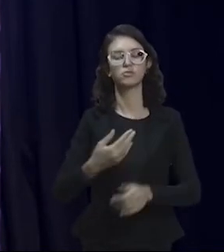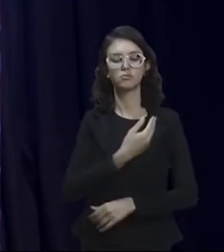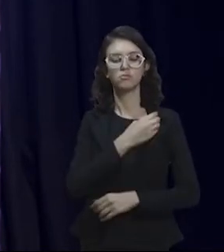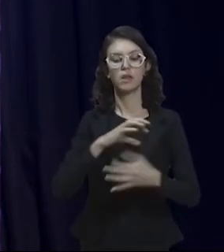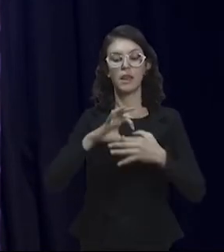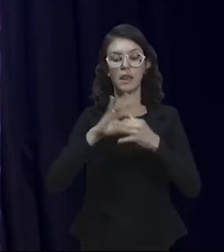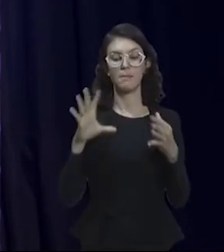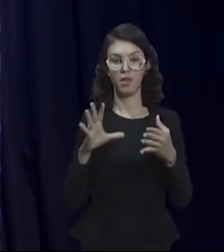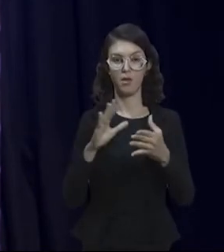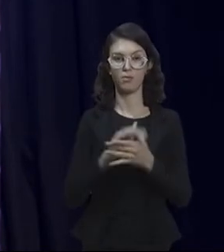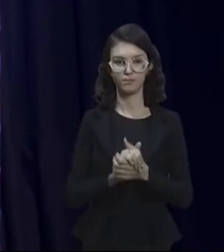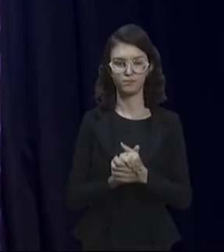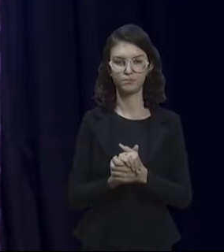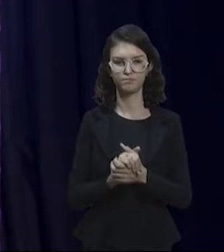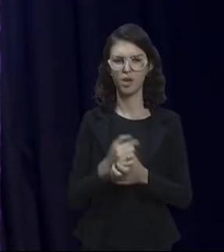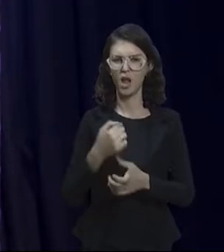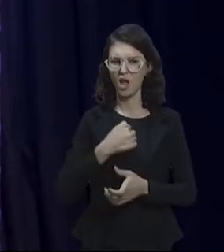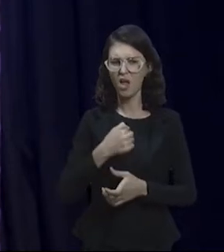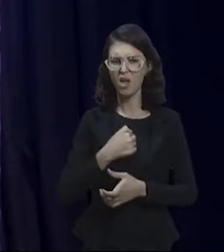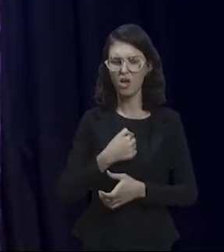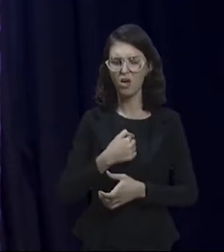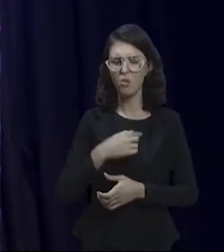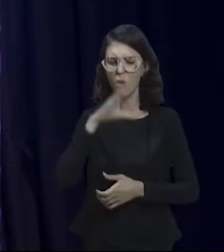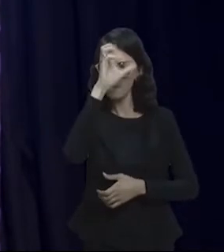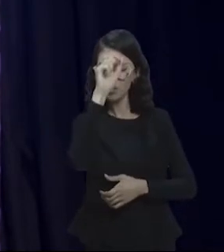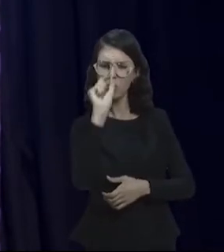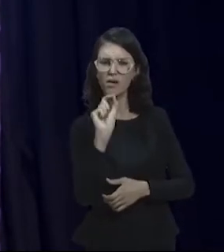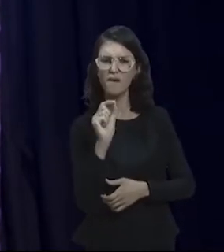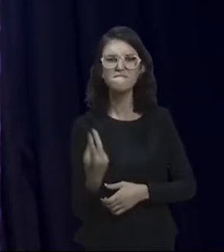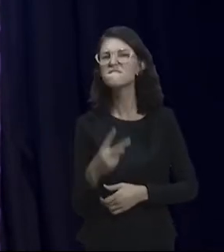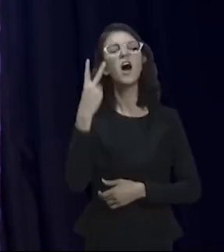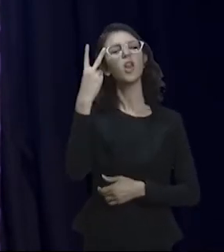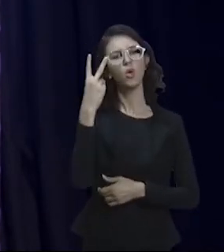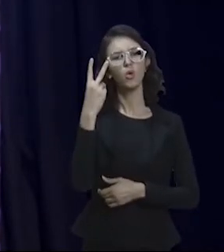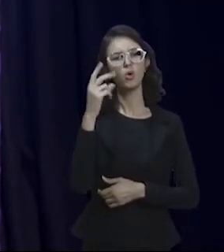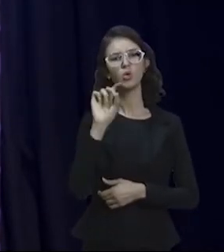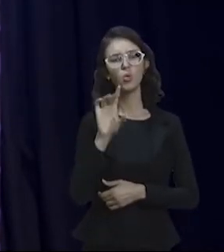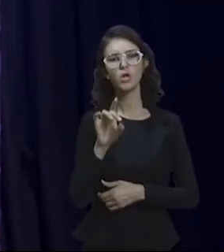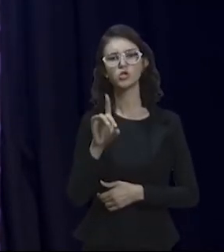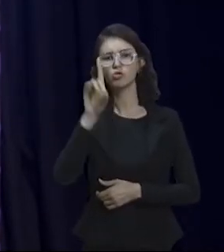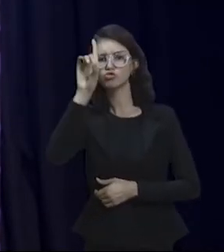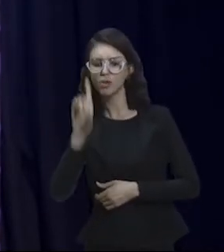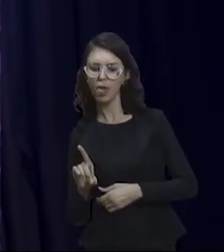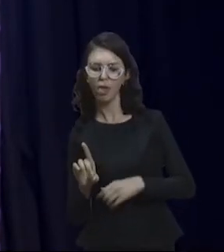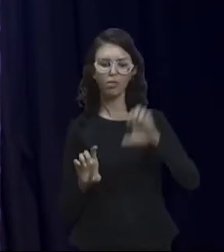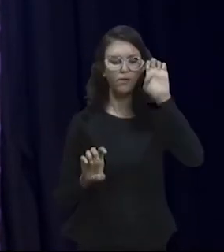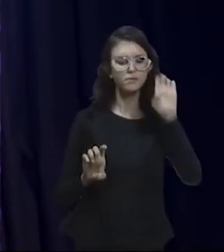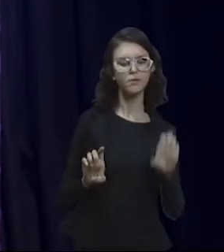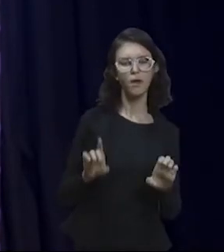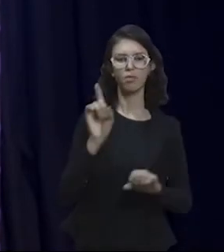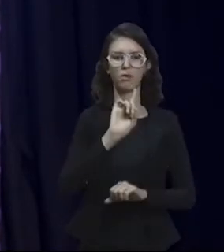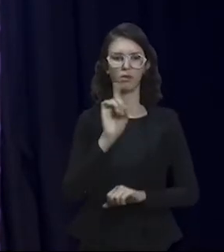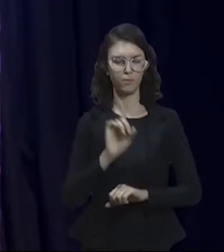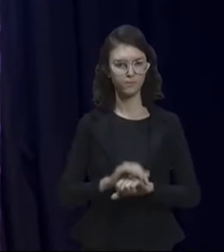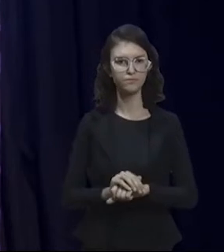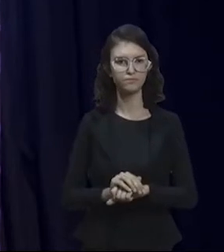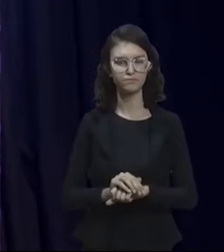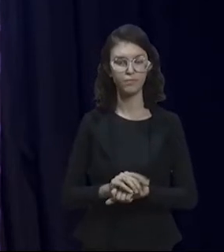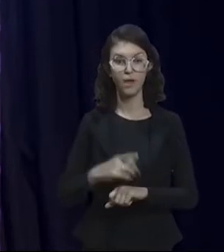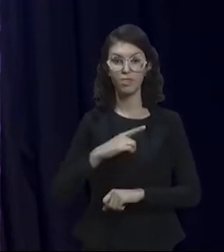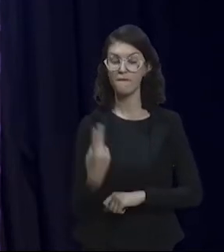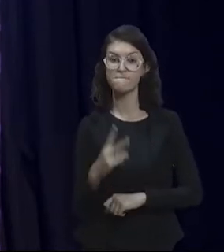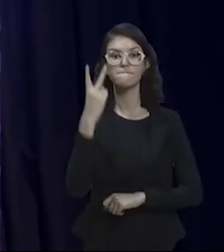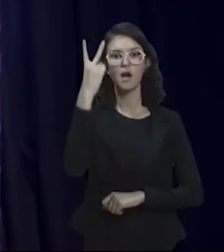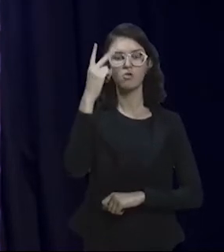aprendi que existem valores que não pertencem à direita e à esquerda. Existem valores que têm